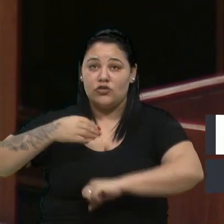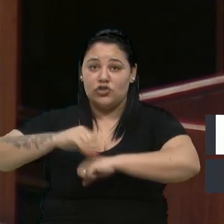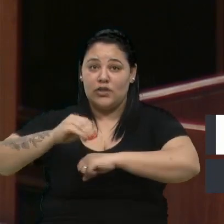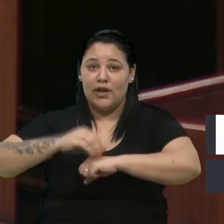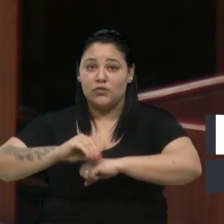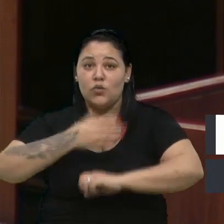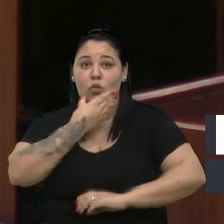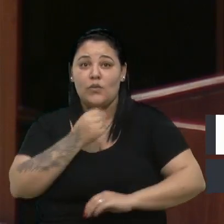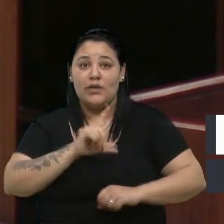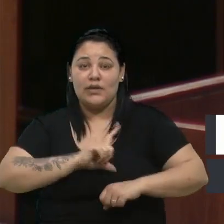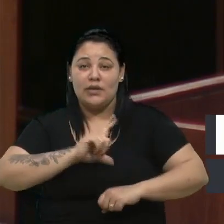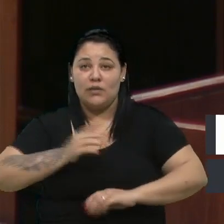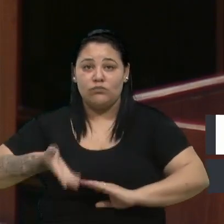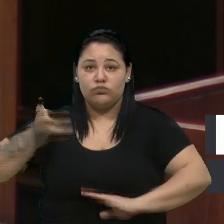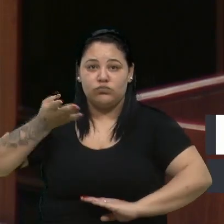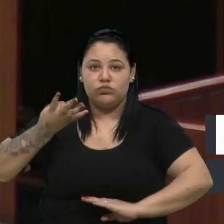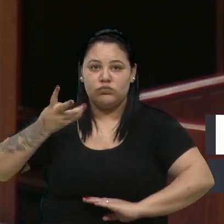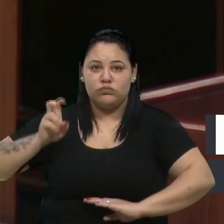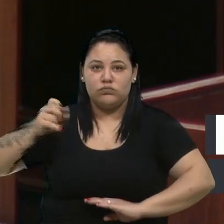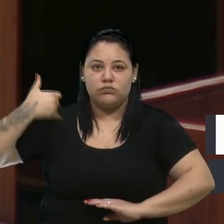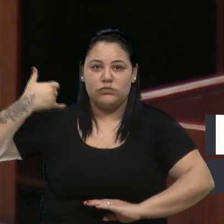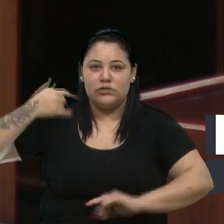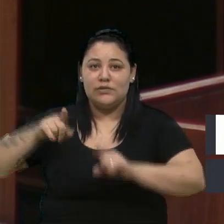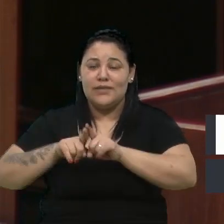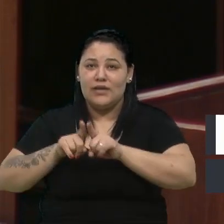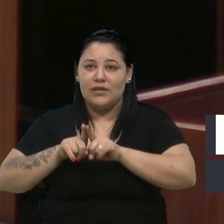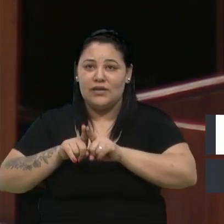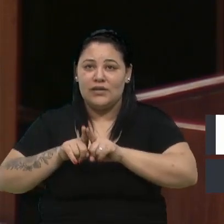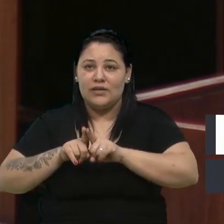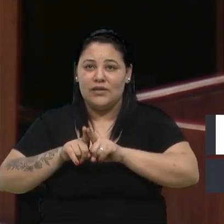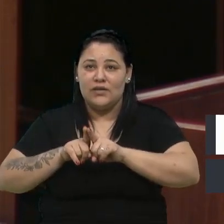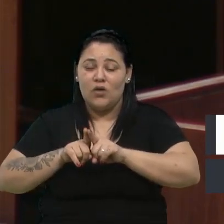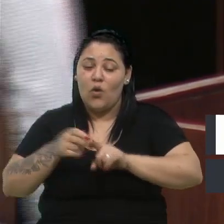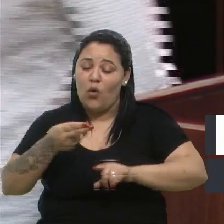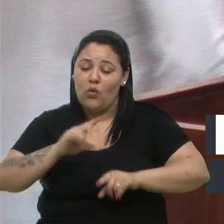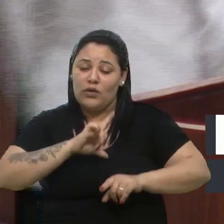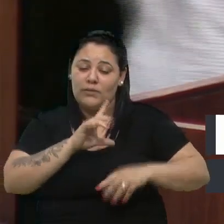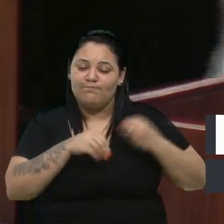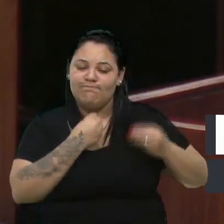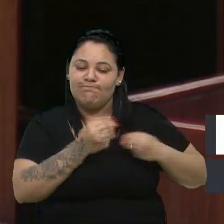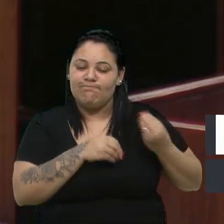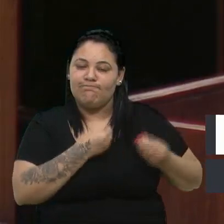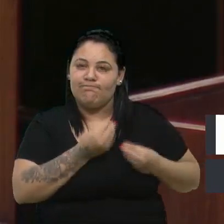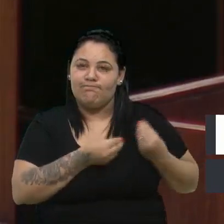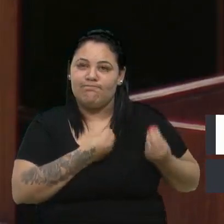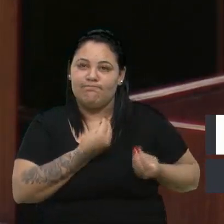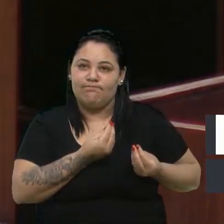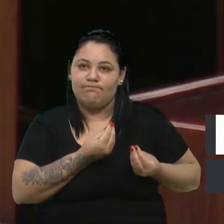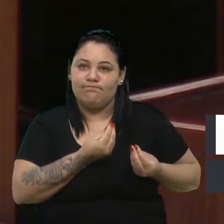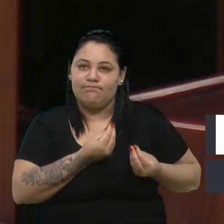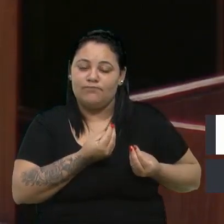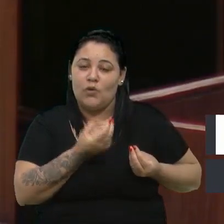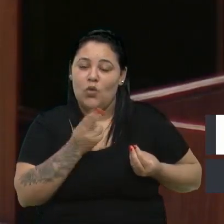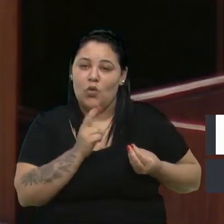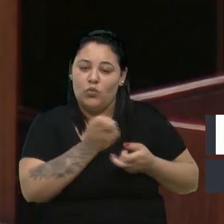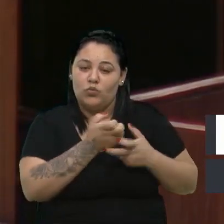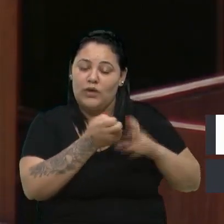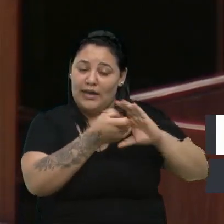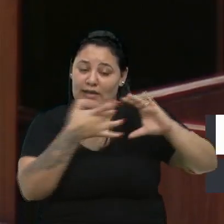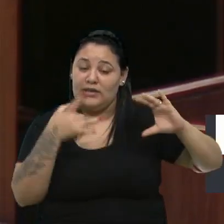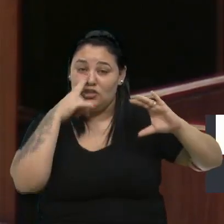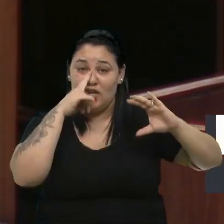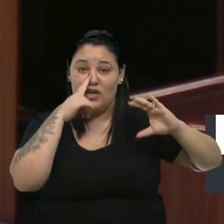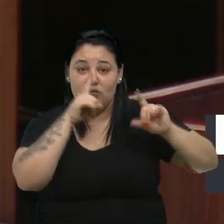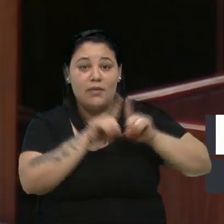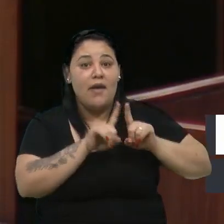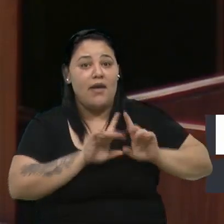de 45 anos ou mais com sintomas ou fatores de risco, e para